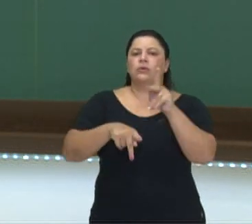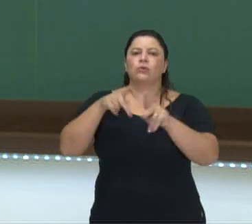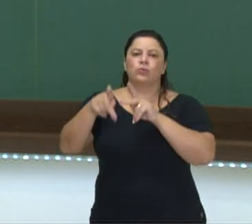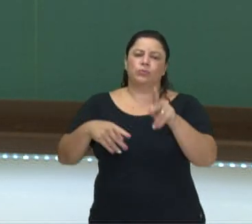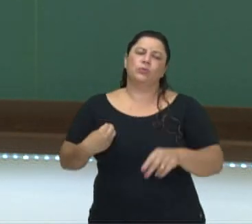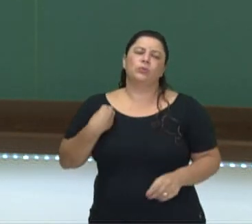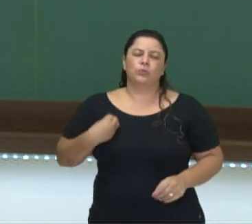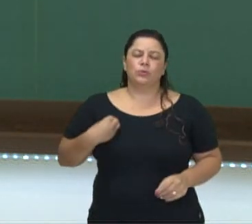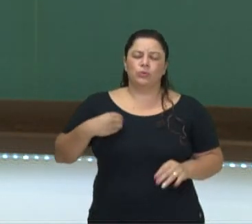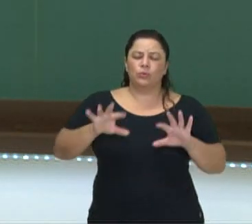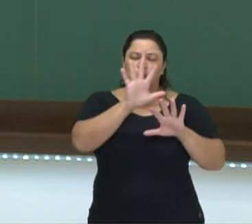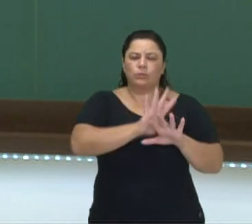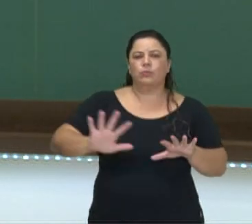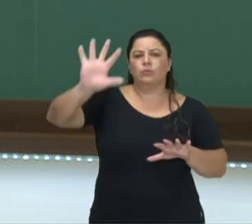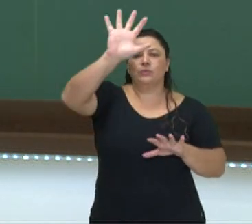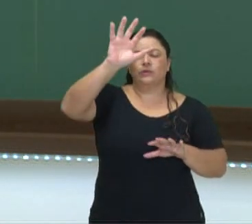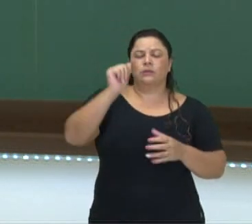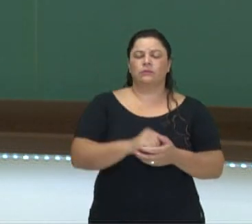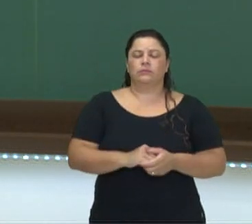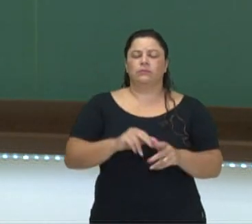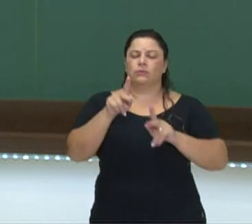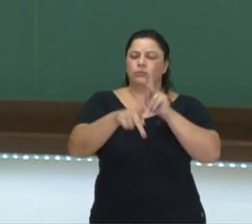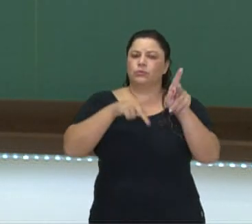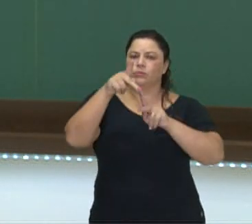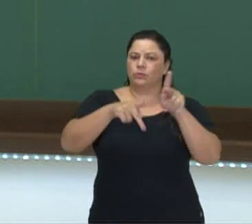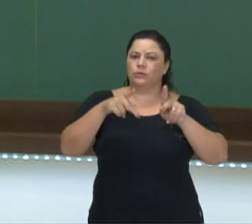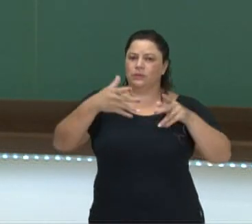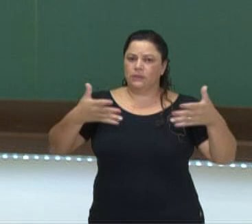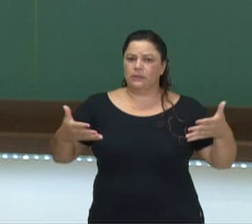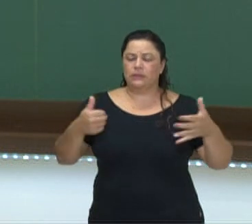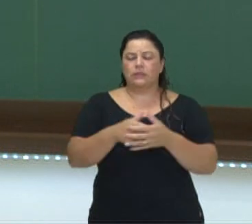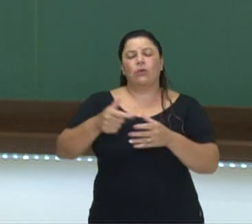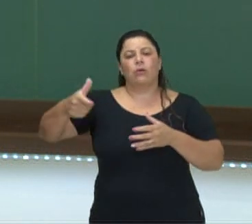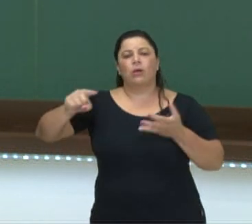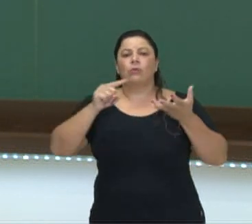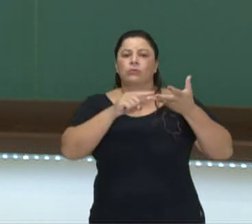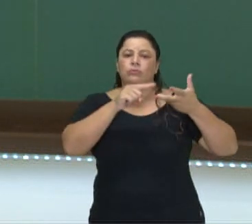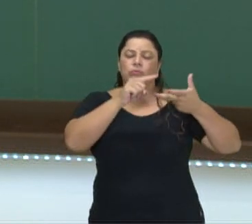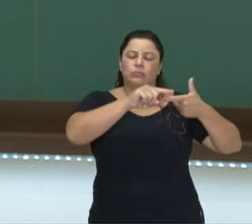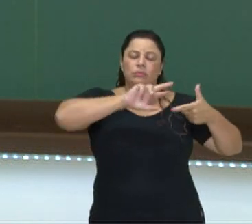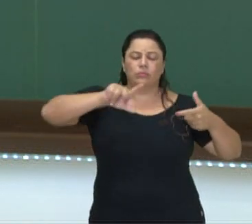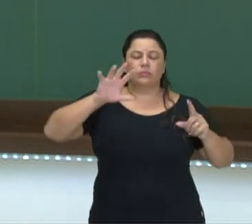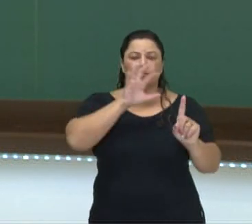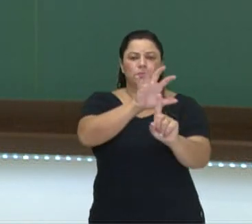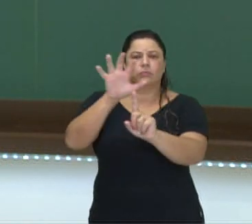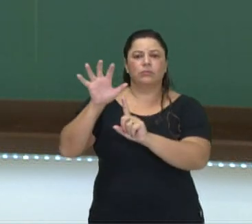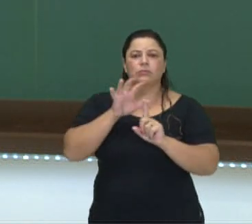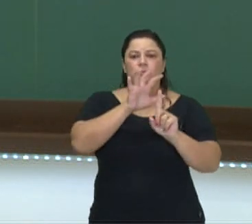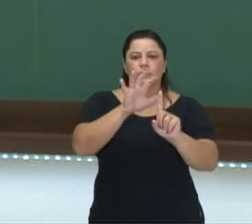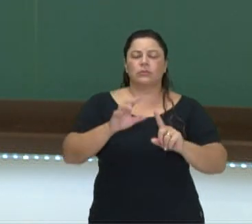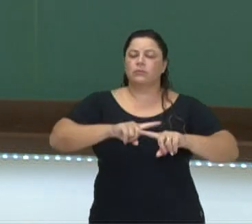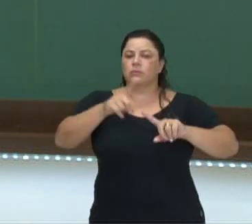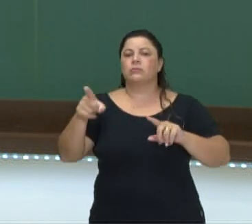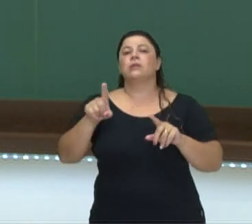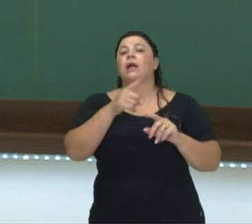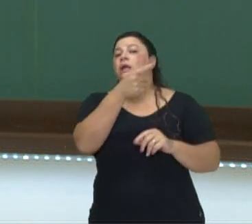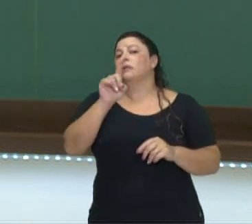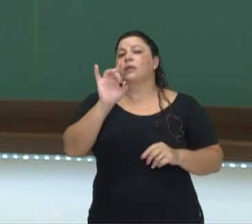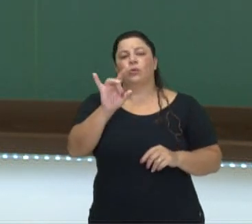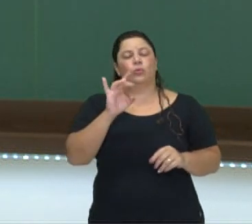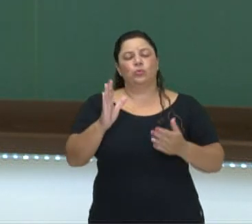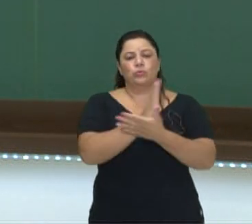vive no nosso território, da população que vive no nosso território. São outros fatores que influenciam nisso, não somente